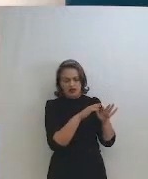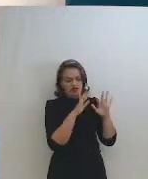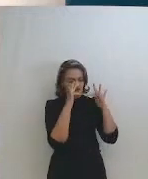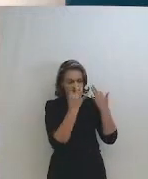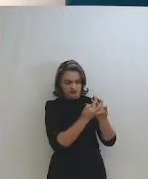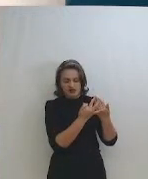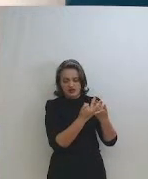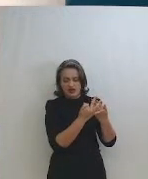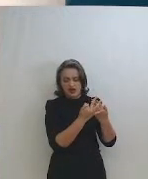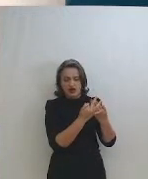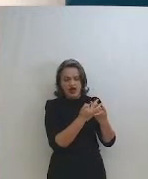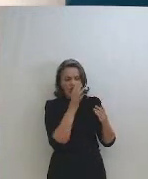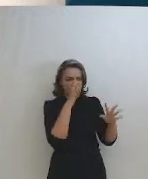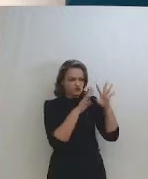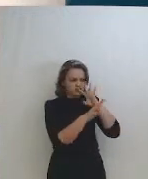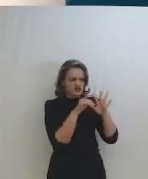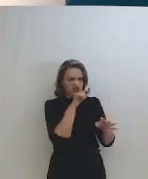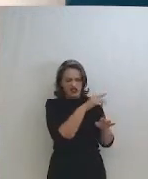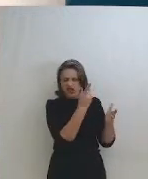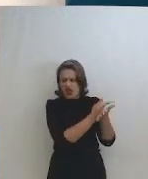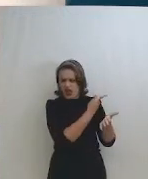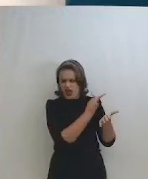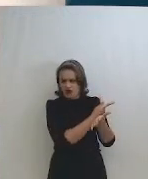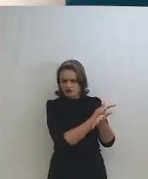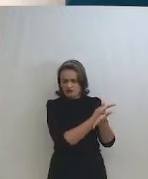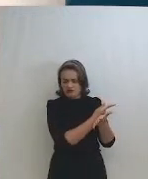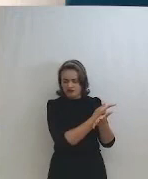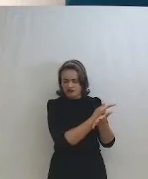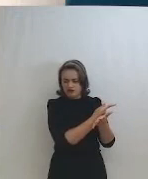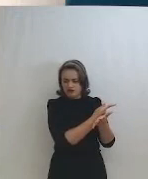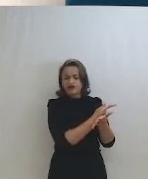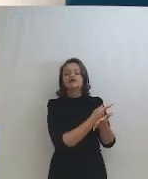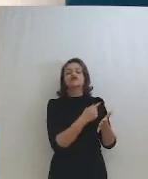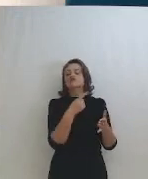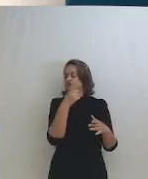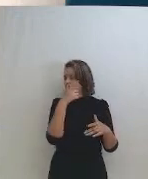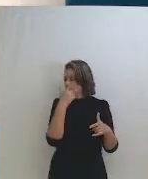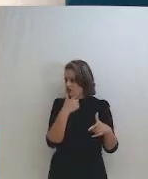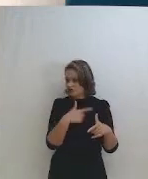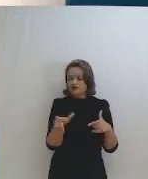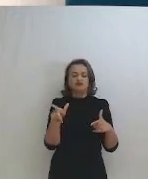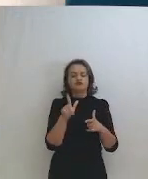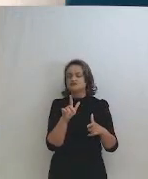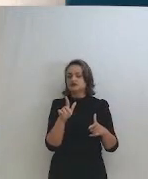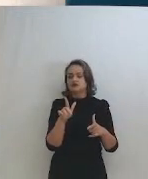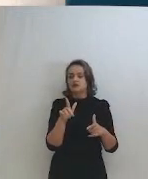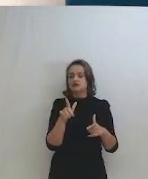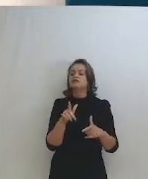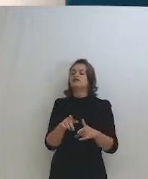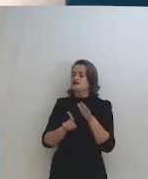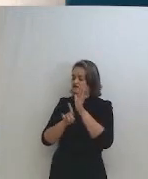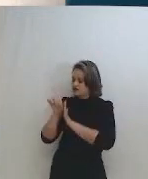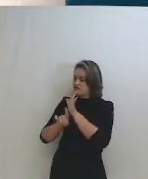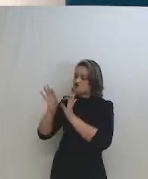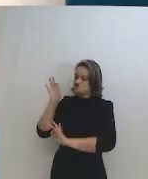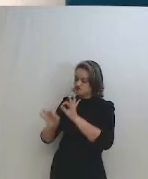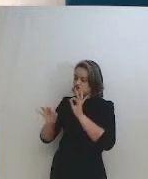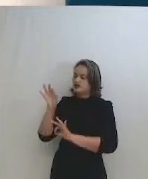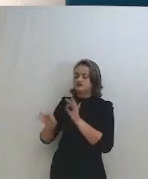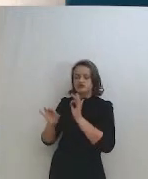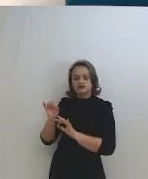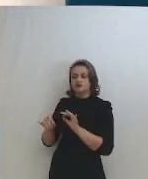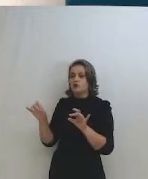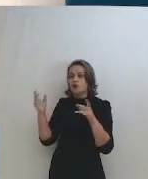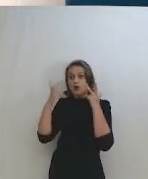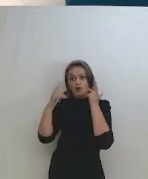cometido algo ilícito, não será arrebatado de nós e submetido a ferros, sem antes se valer de todos os meios de defesa